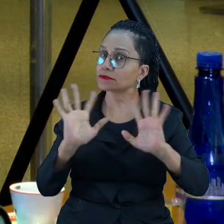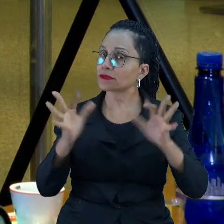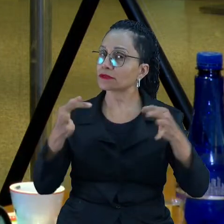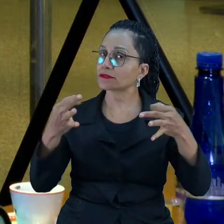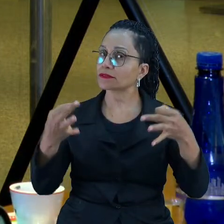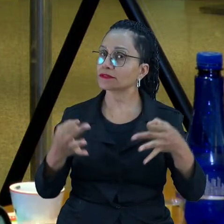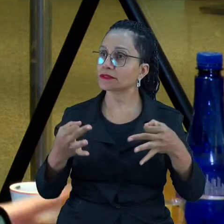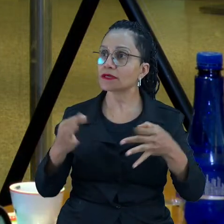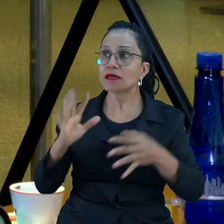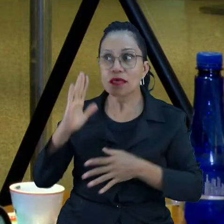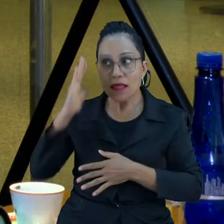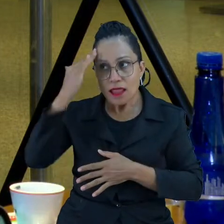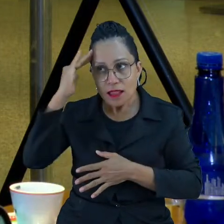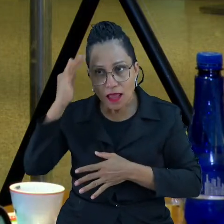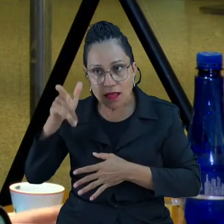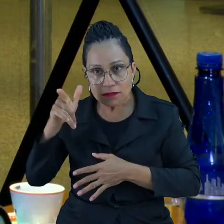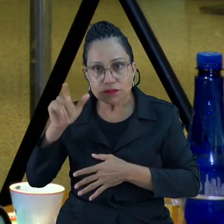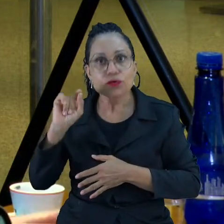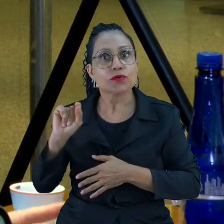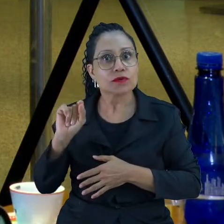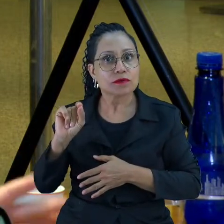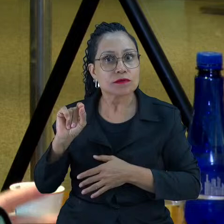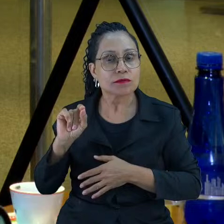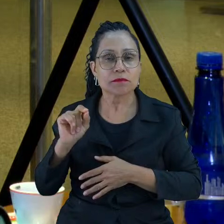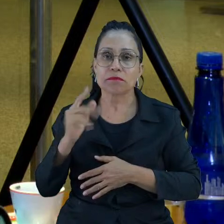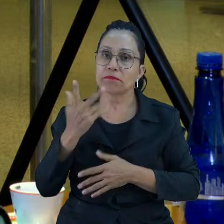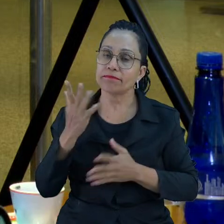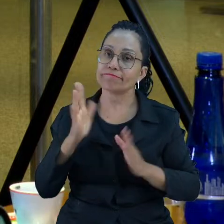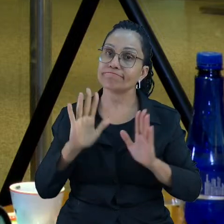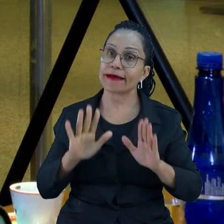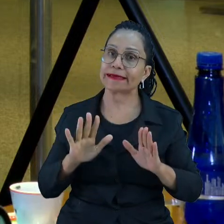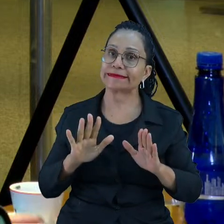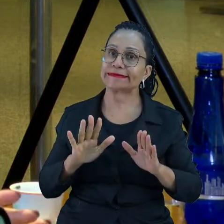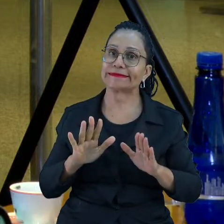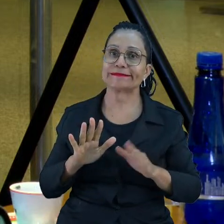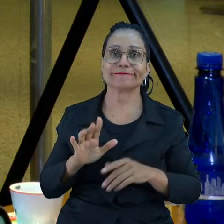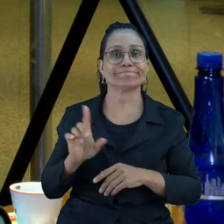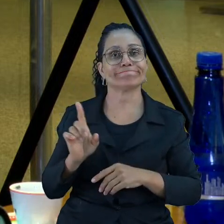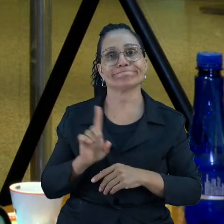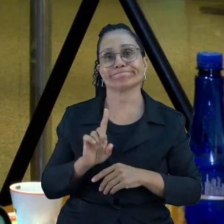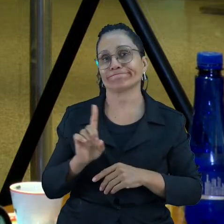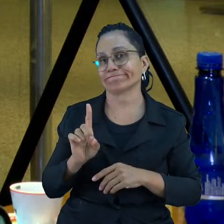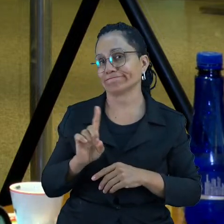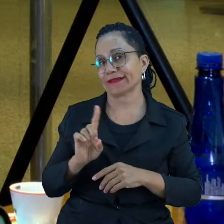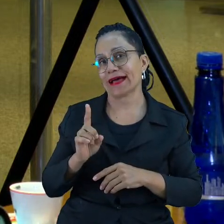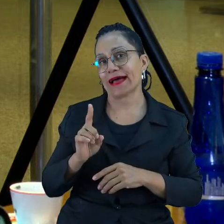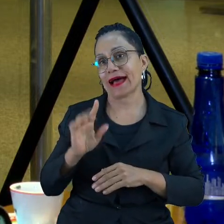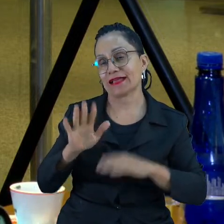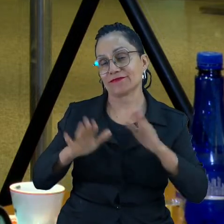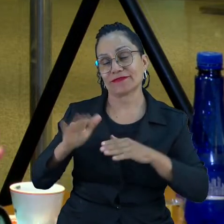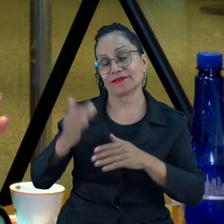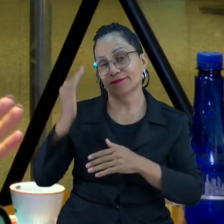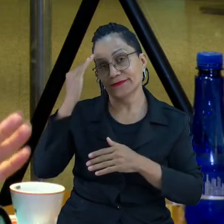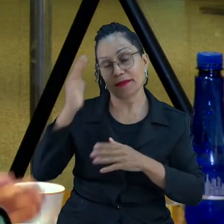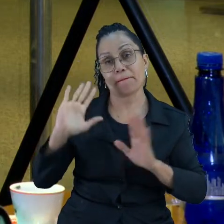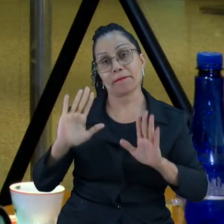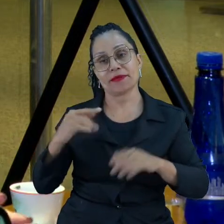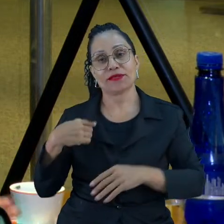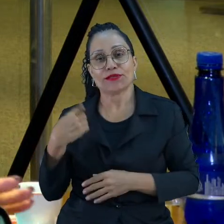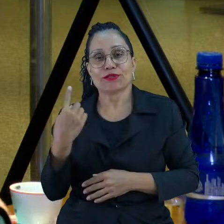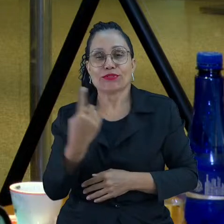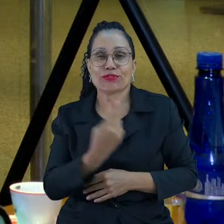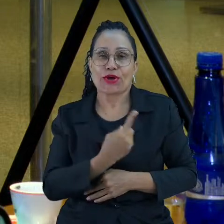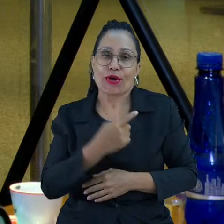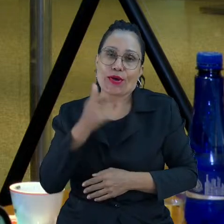mundo entende isso, o que quer dizer? Mas nem sempre é assim. E nós, mulheres, talvez já